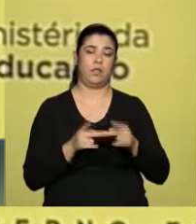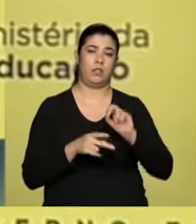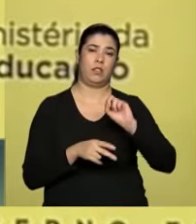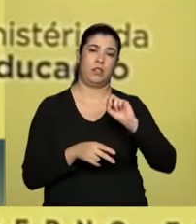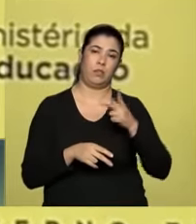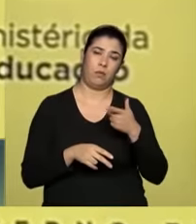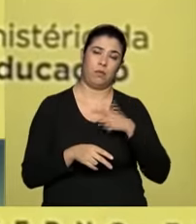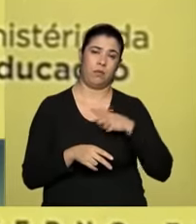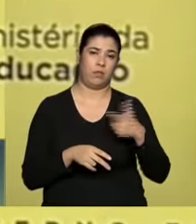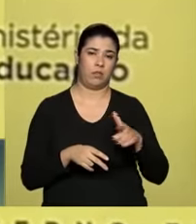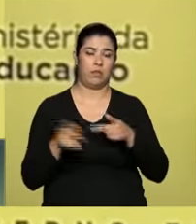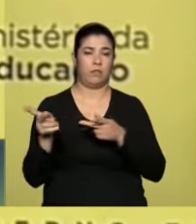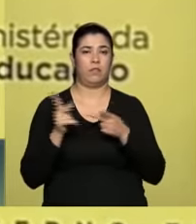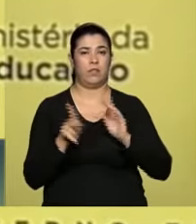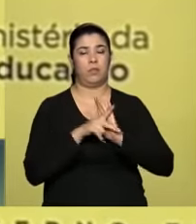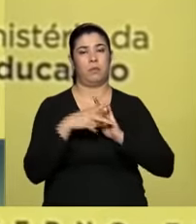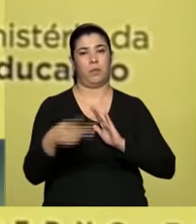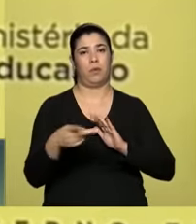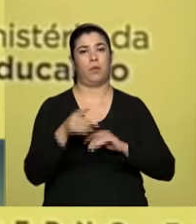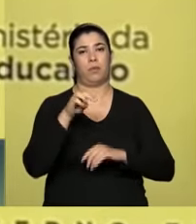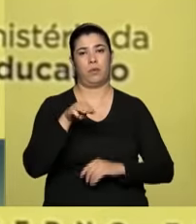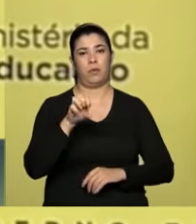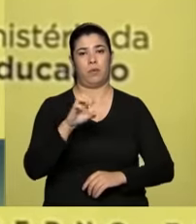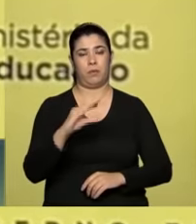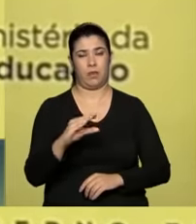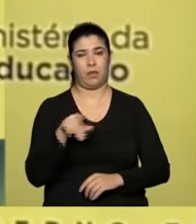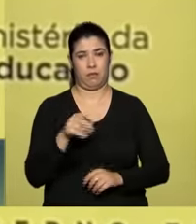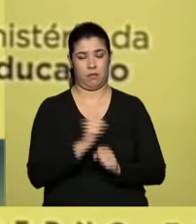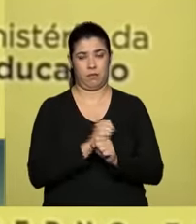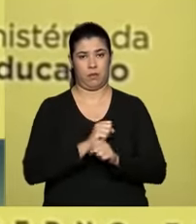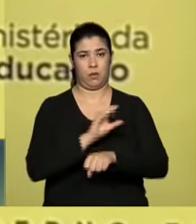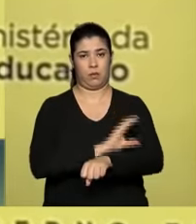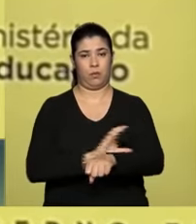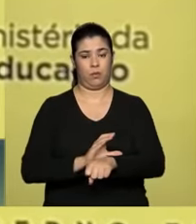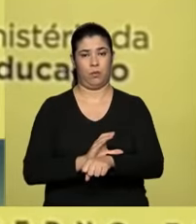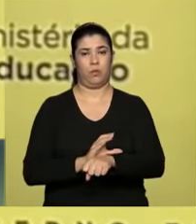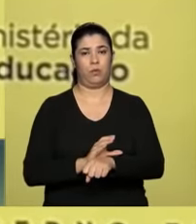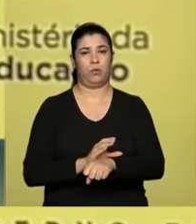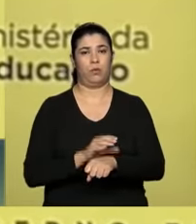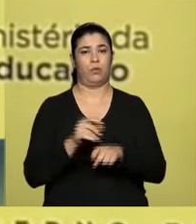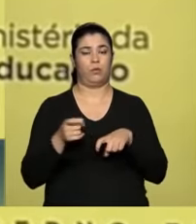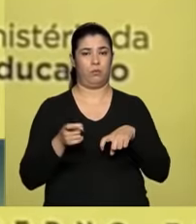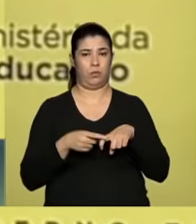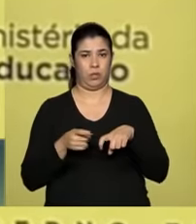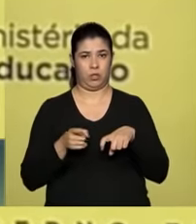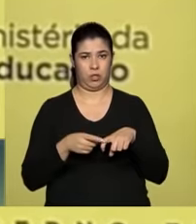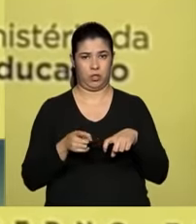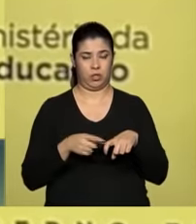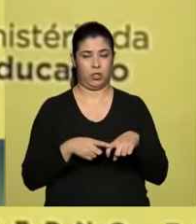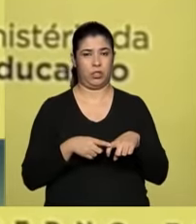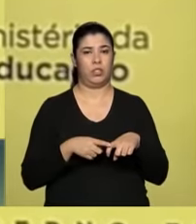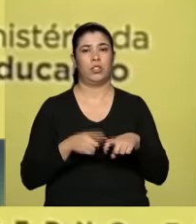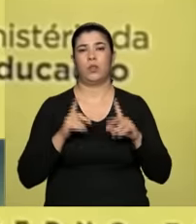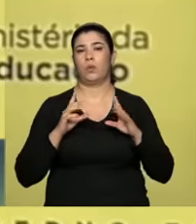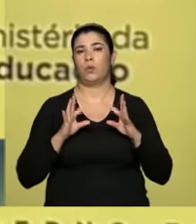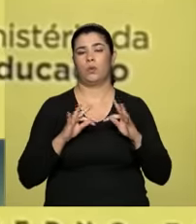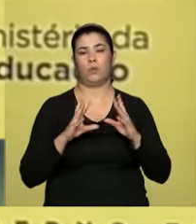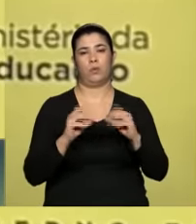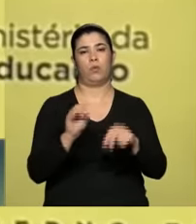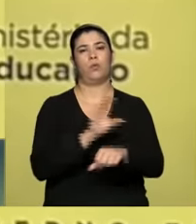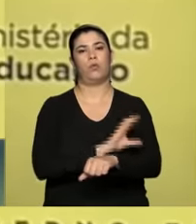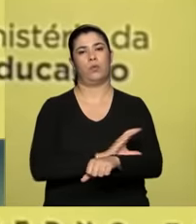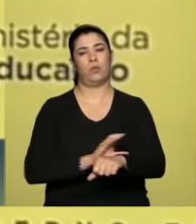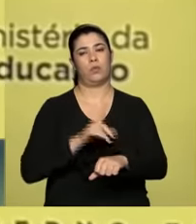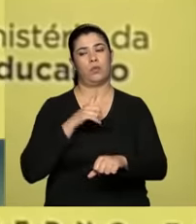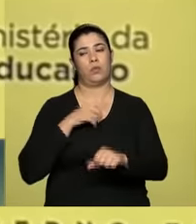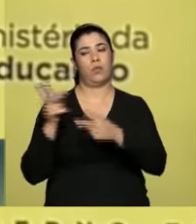No caso de medicina para este ano específico, decidimos não dispensar de visita nenhum dos cursos, ainda que ele